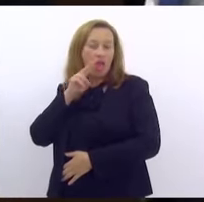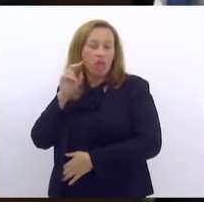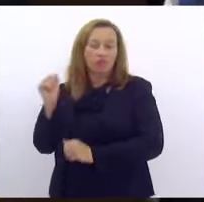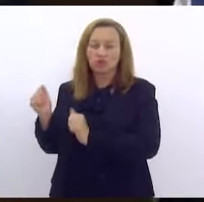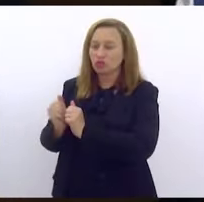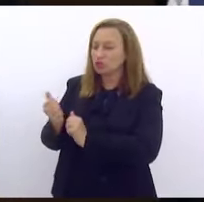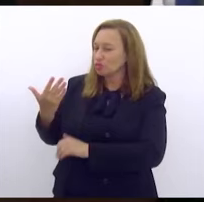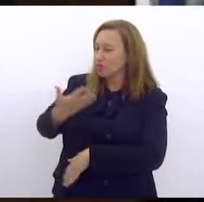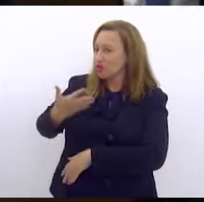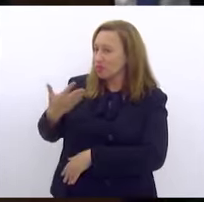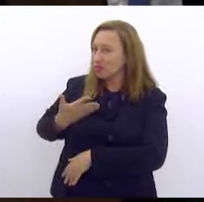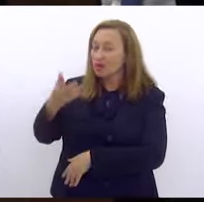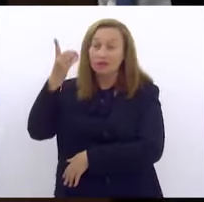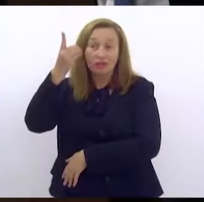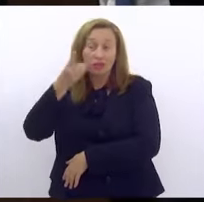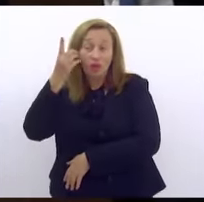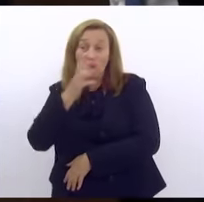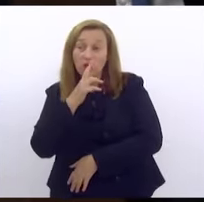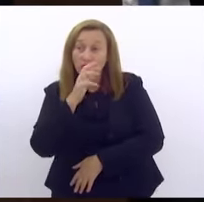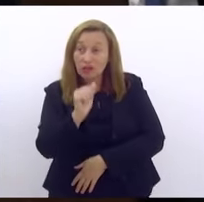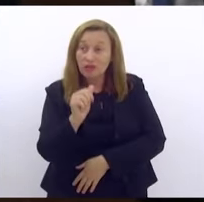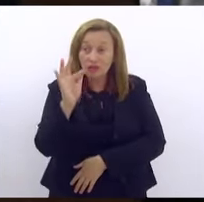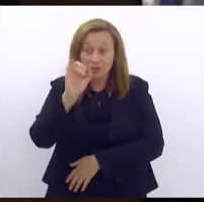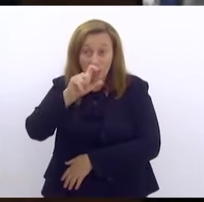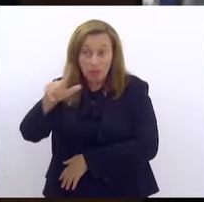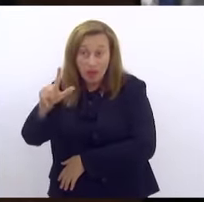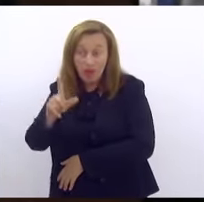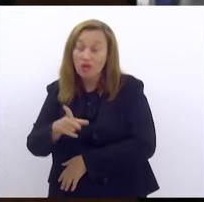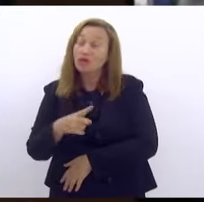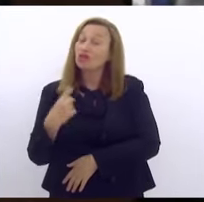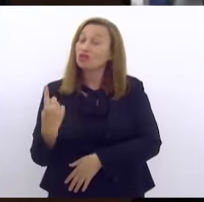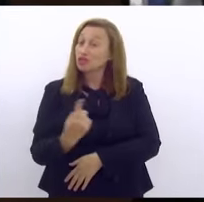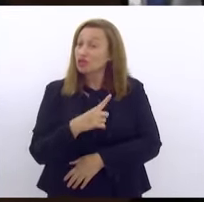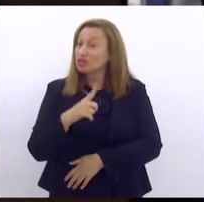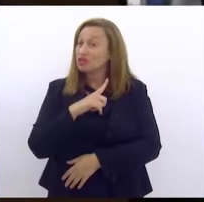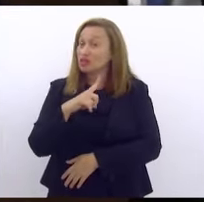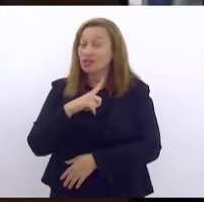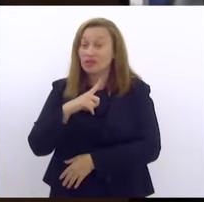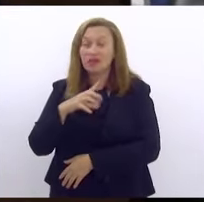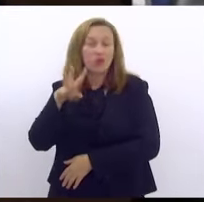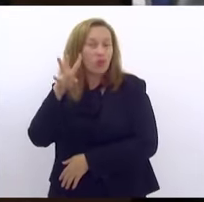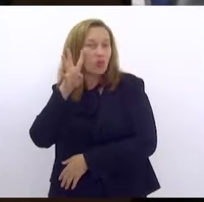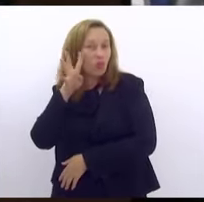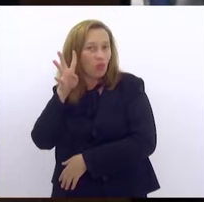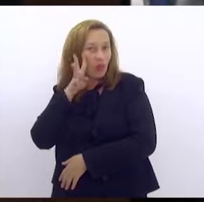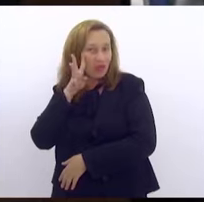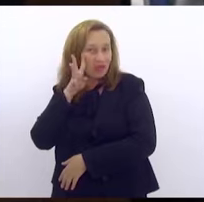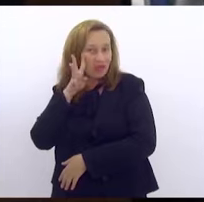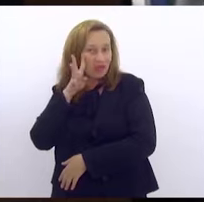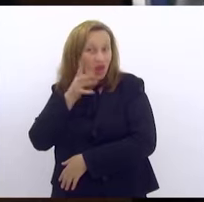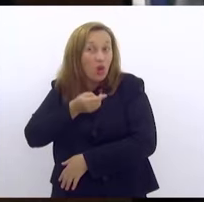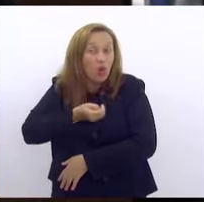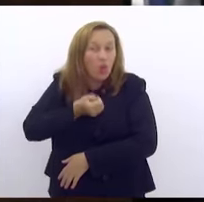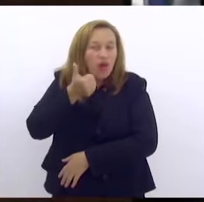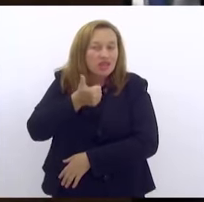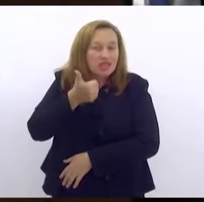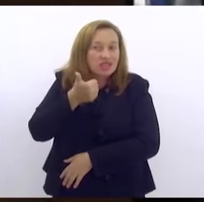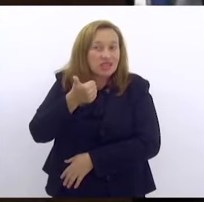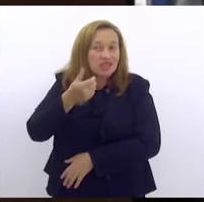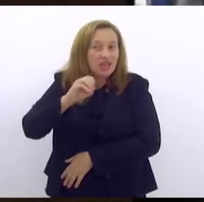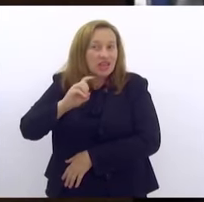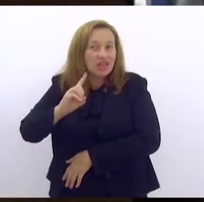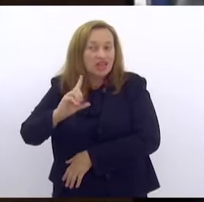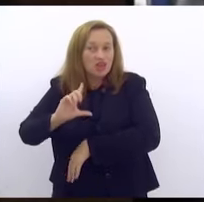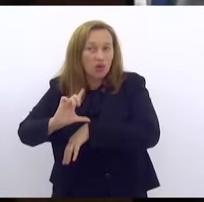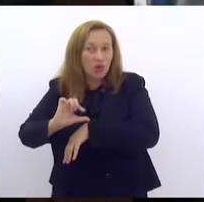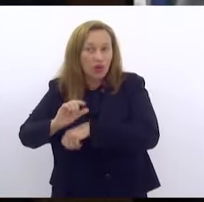amigos deputados Rodrigo Amorim e Felipe Poubel, que nós estivemos numa quarta-feira, quase 10 horas da noite, em dia